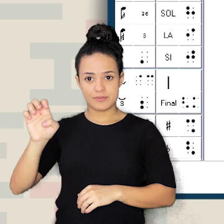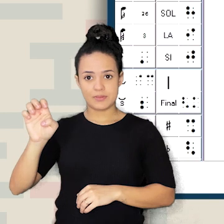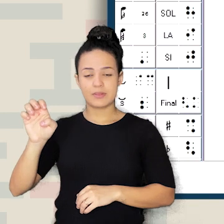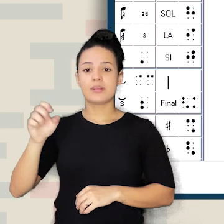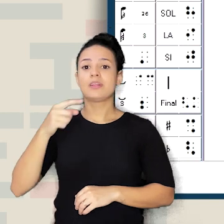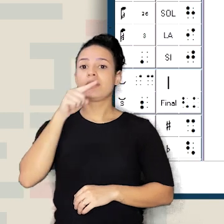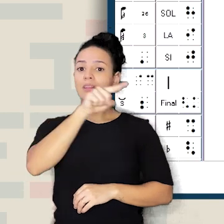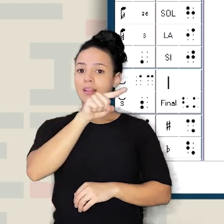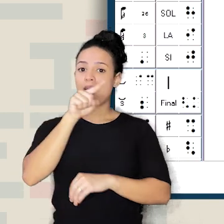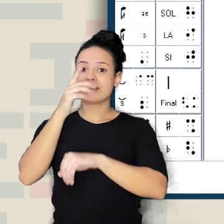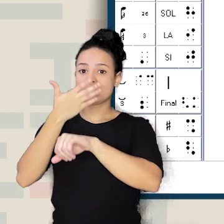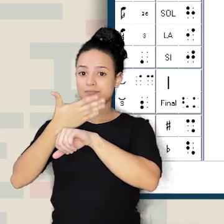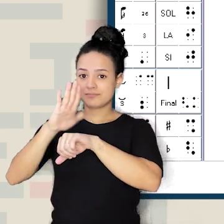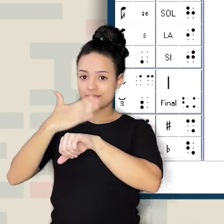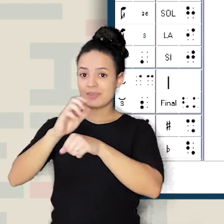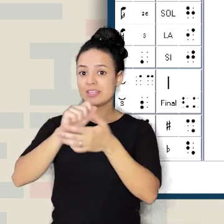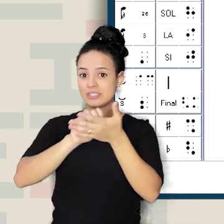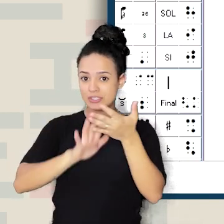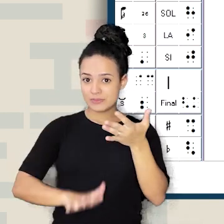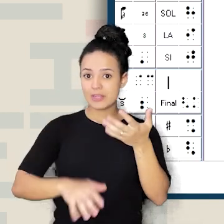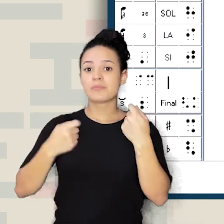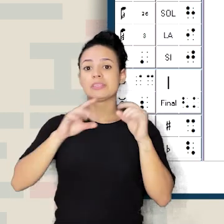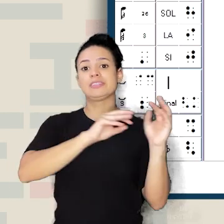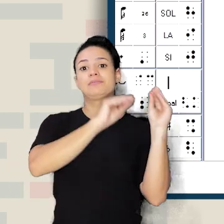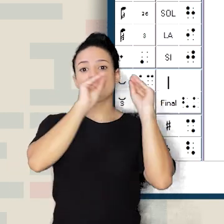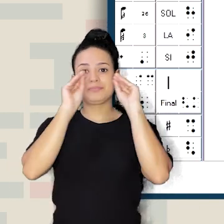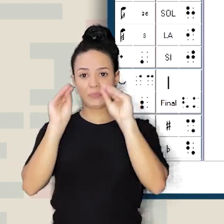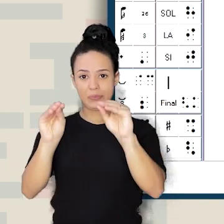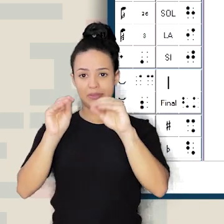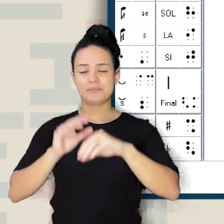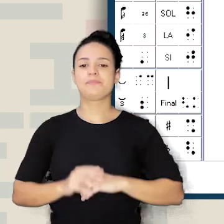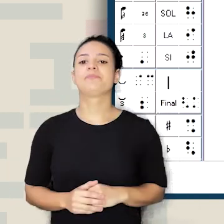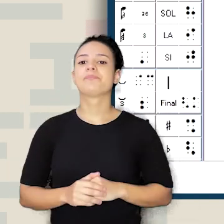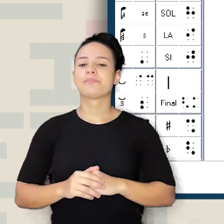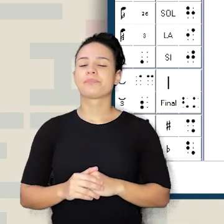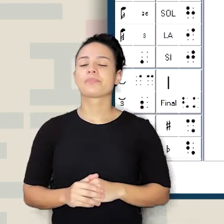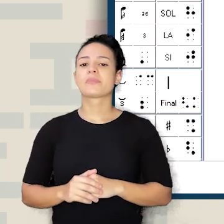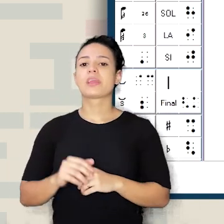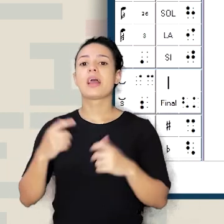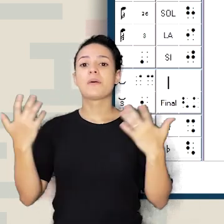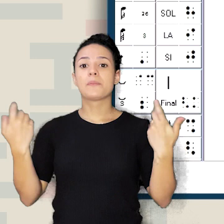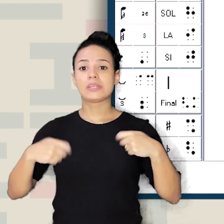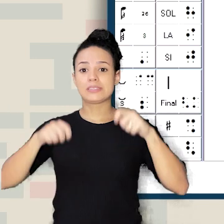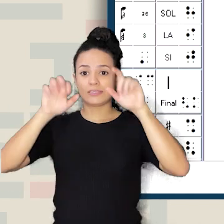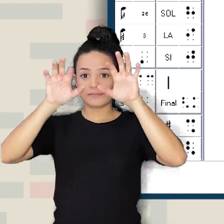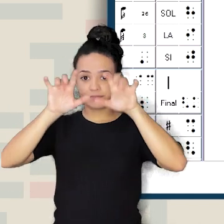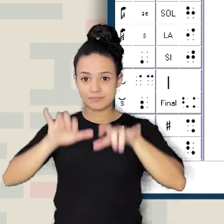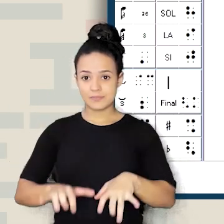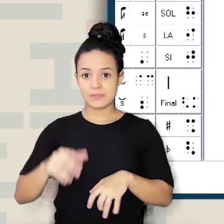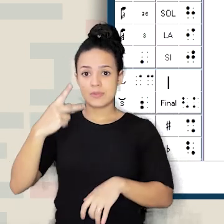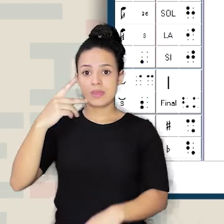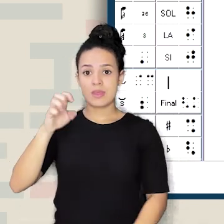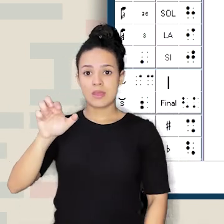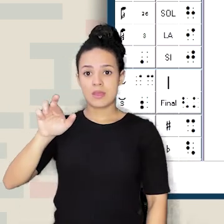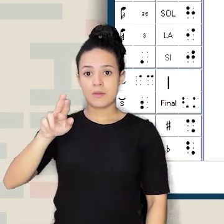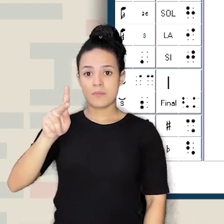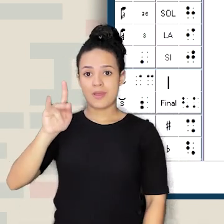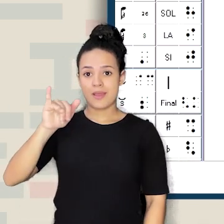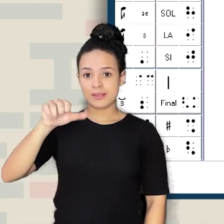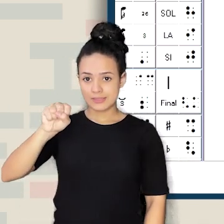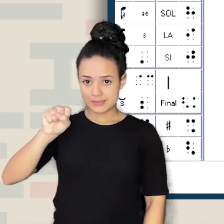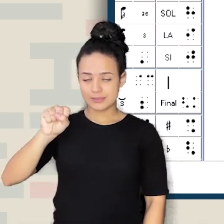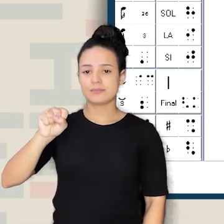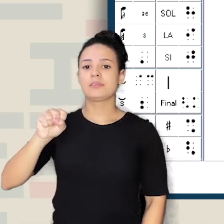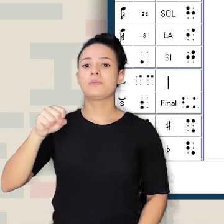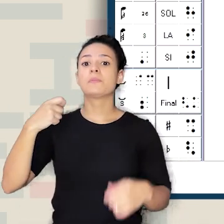Sinal de clave. Então a gente está, se lá no exercício tem sinal de clave, então a gente deve inserir o sinal de clave. Aqui a gente vai precisar da